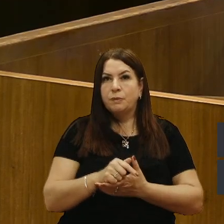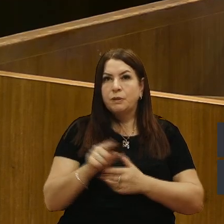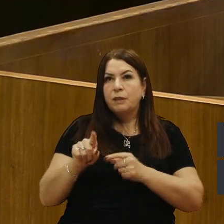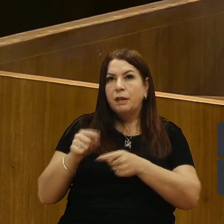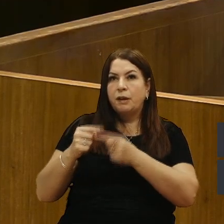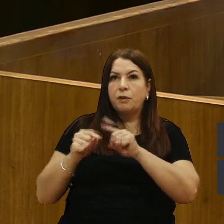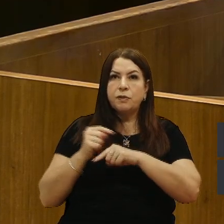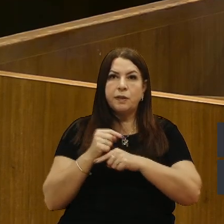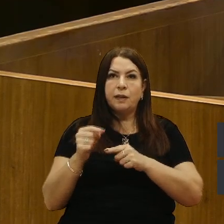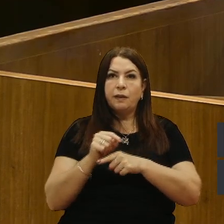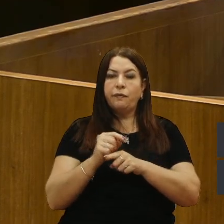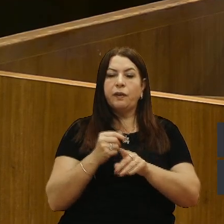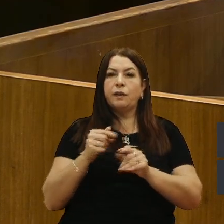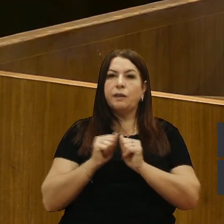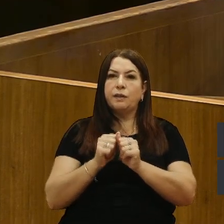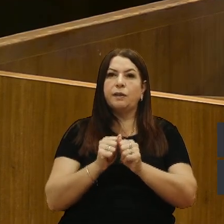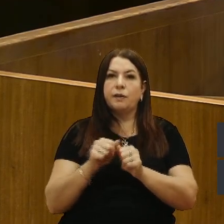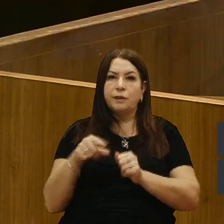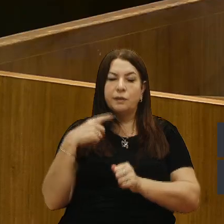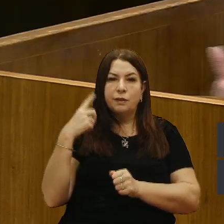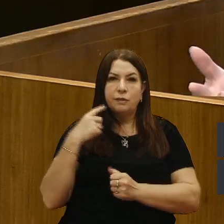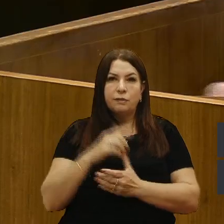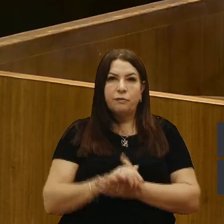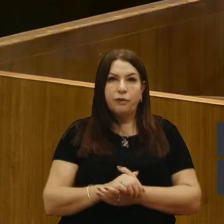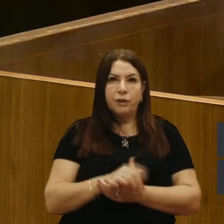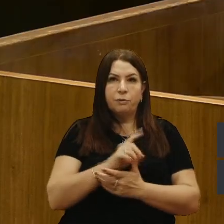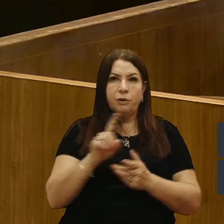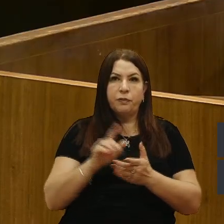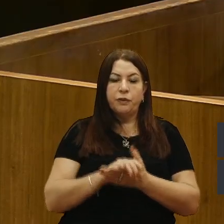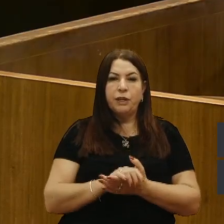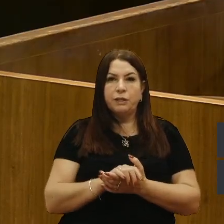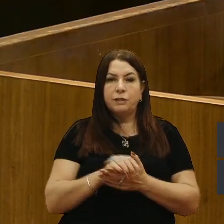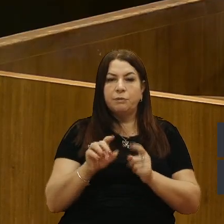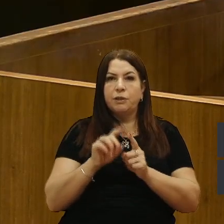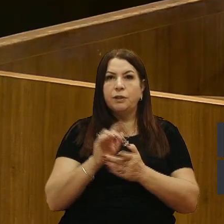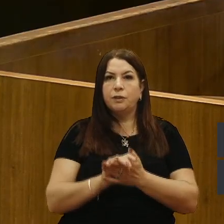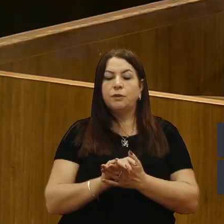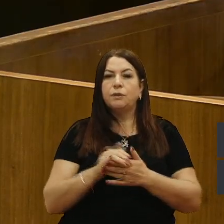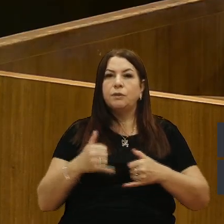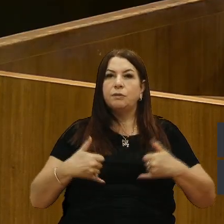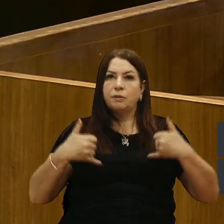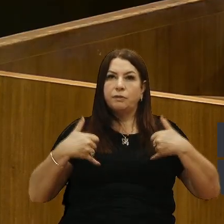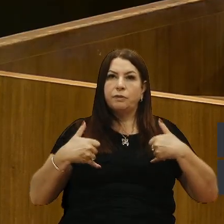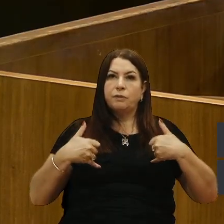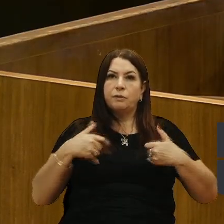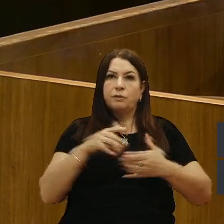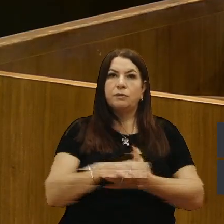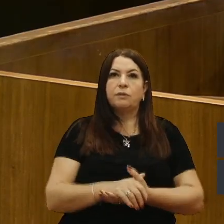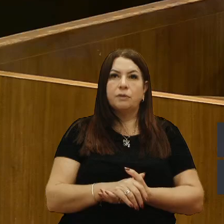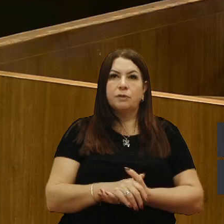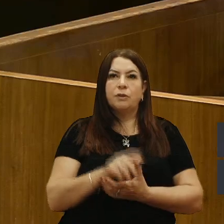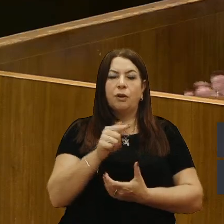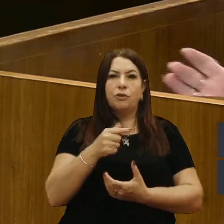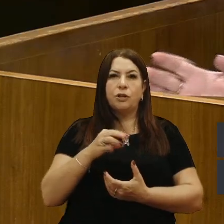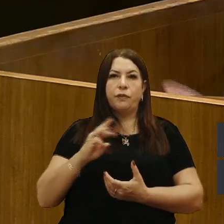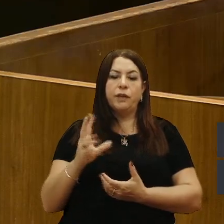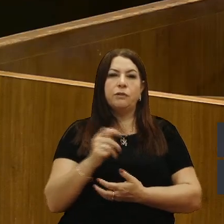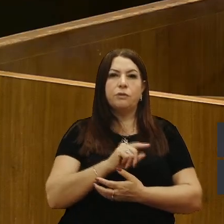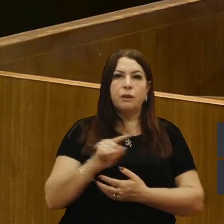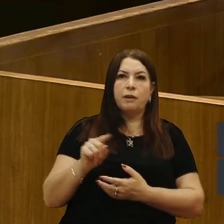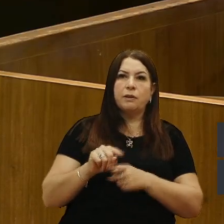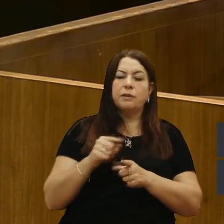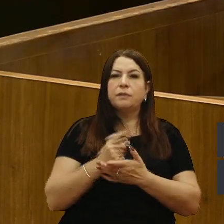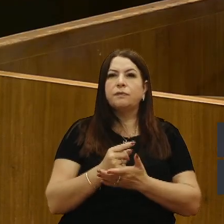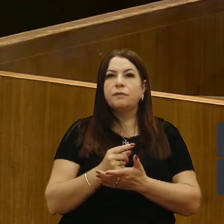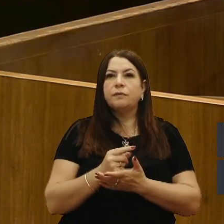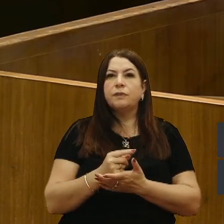articular juntamente com os nossos deputados. E também eu fico orgulhosa porque 7 milhões sem ir a